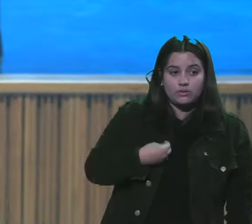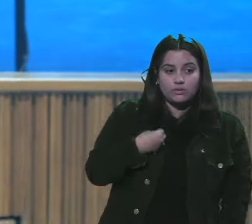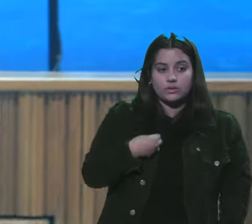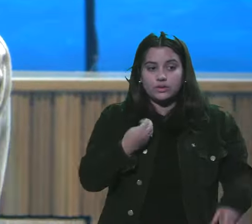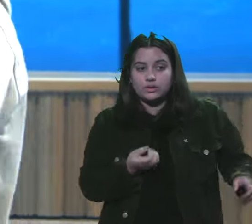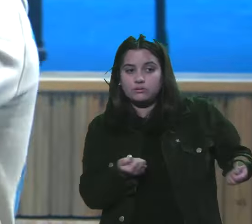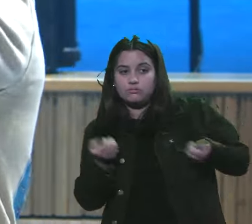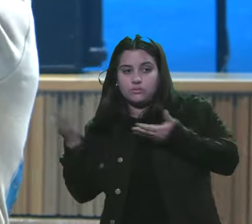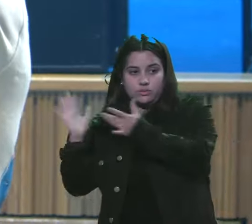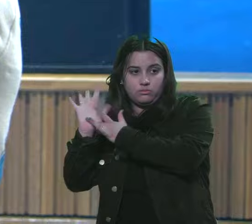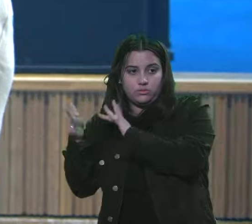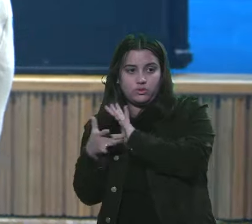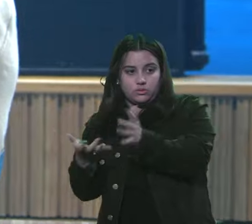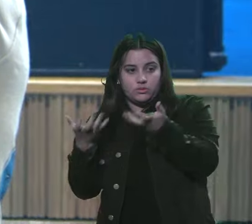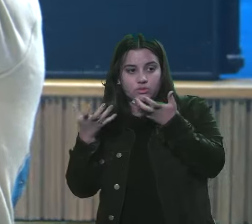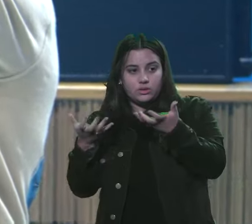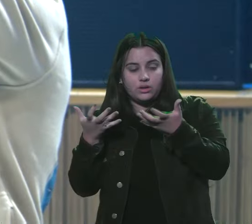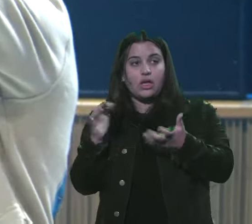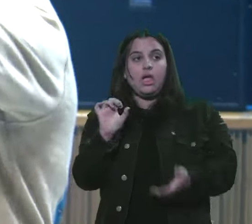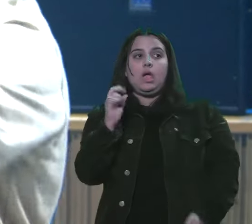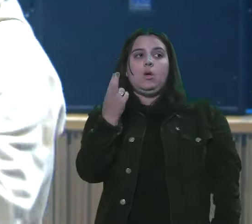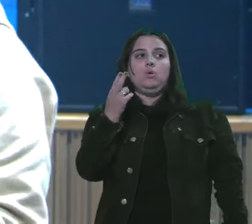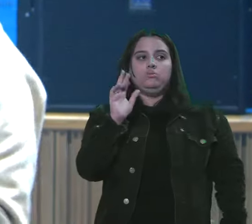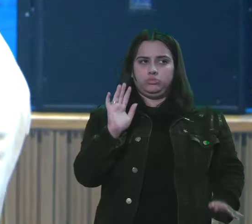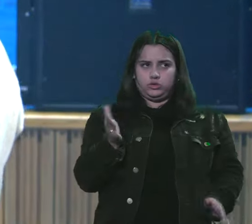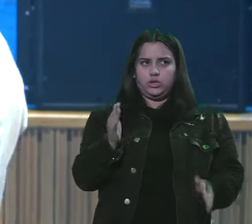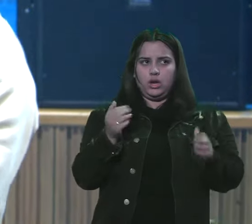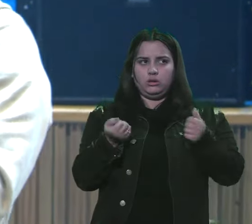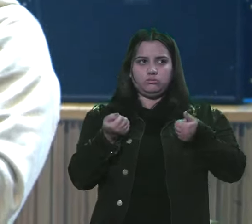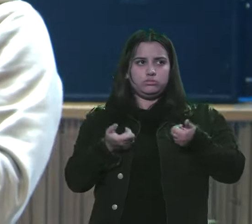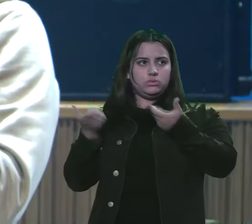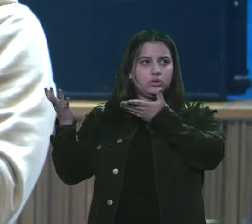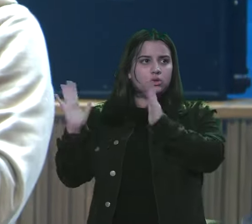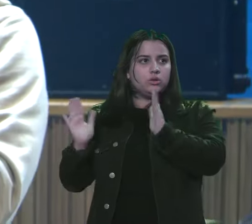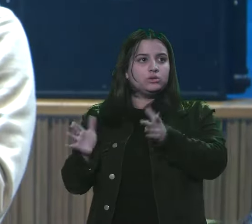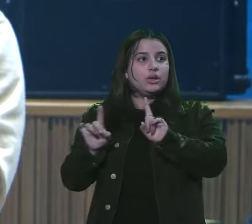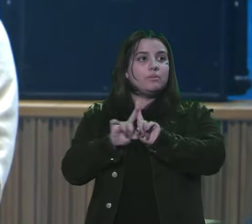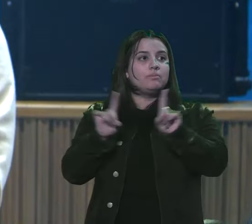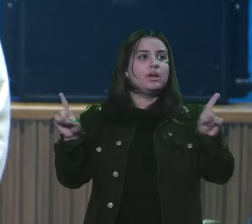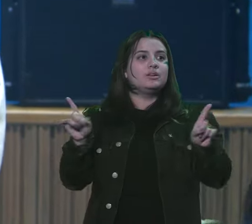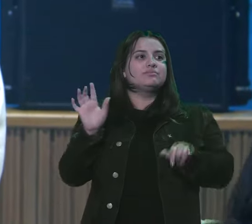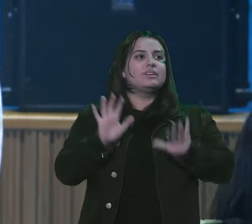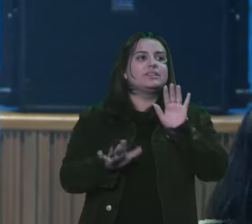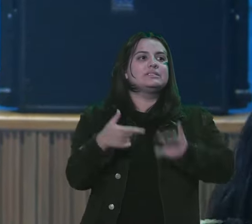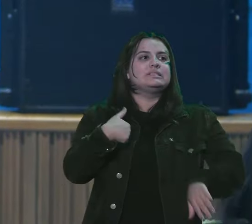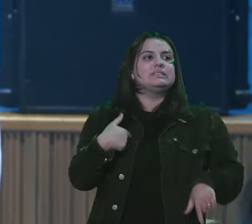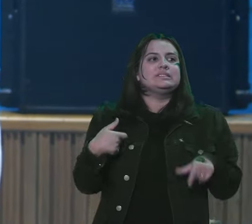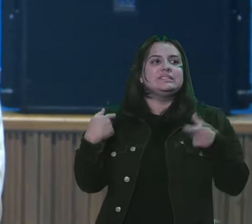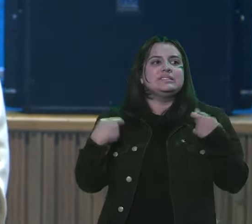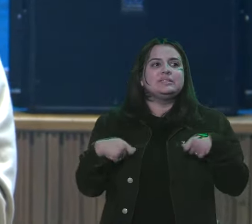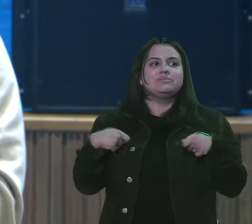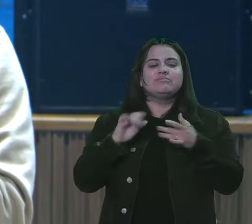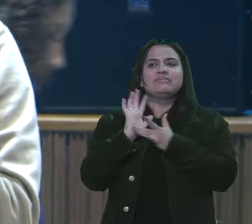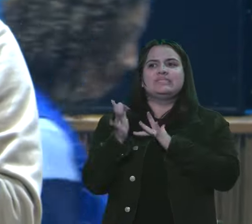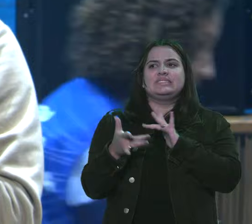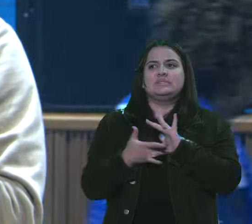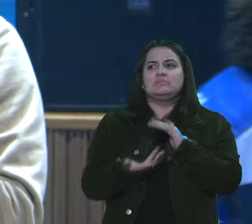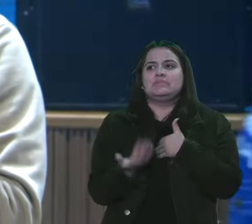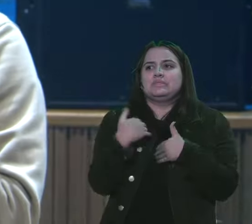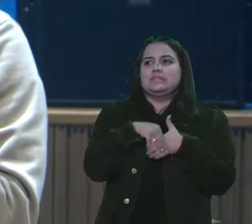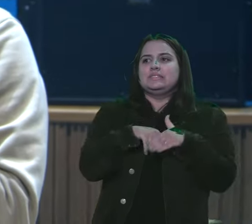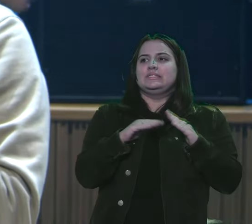venha. Ou se você já entregou a sua vida para Jesus, mas você está precisando que Ele entre na sua casa,